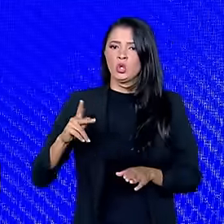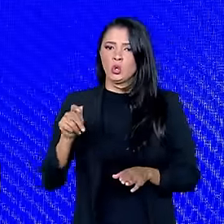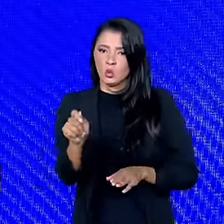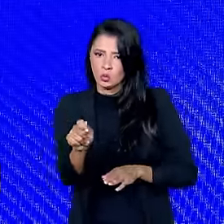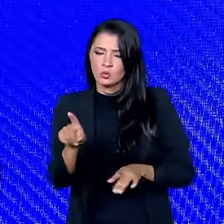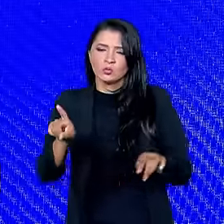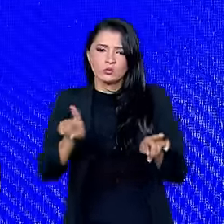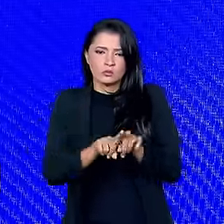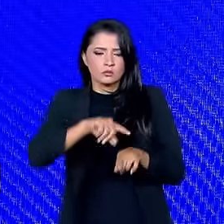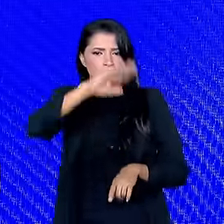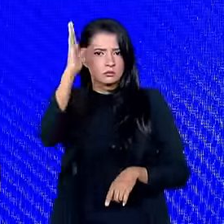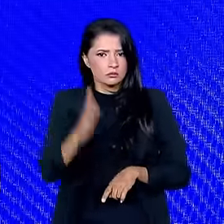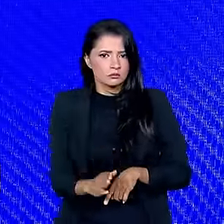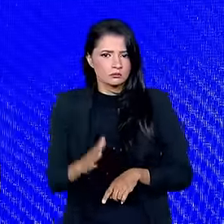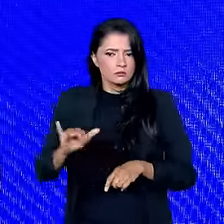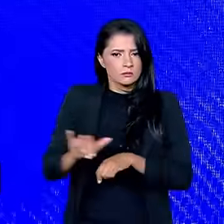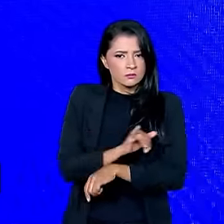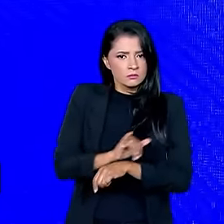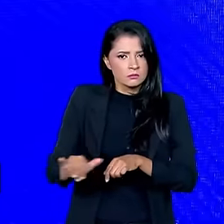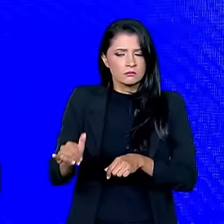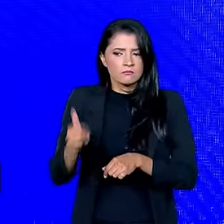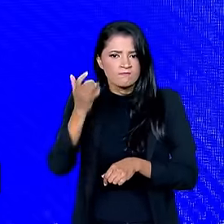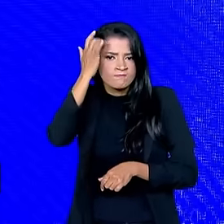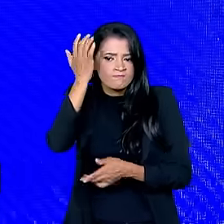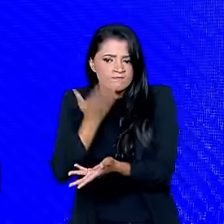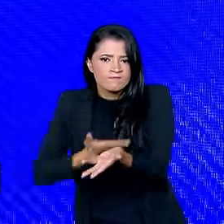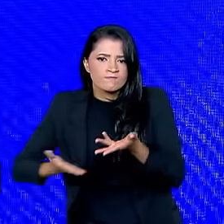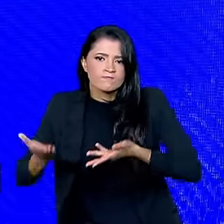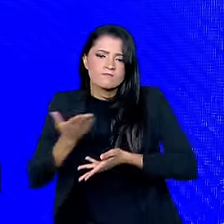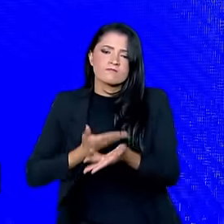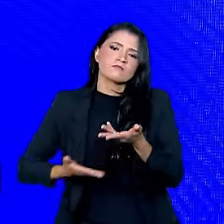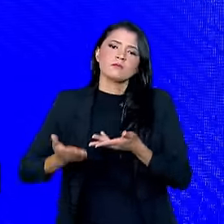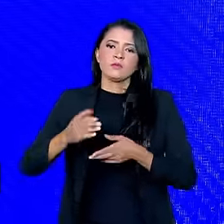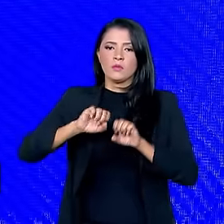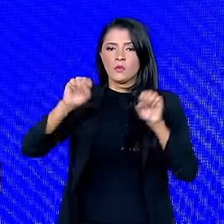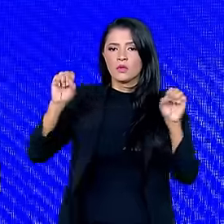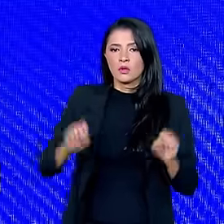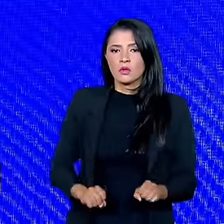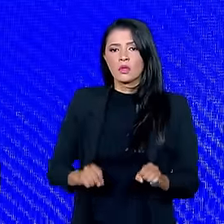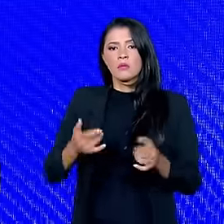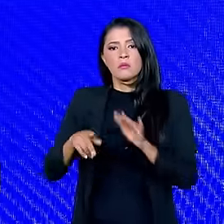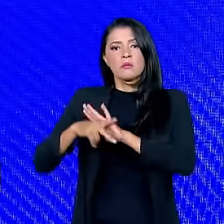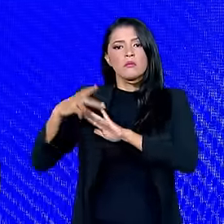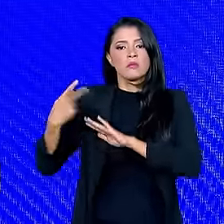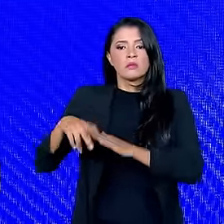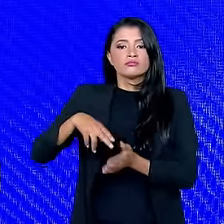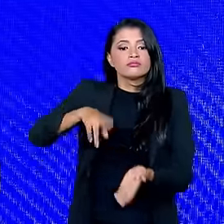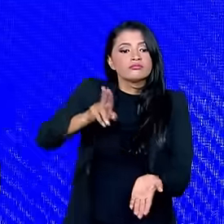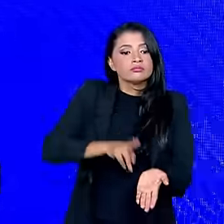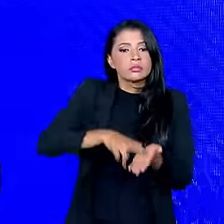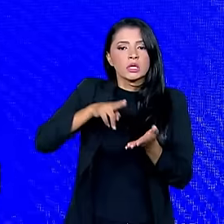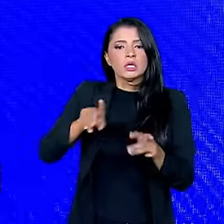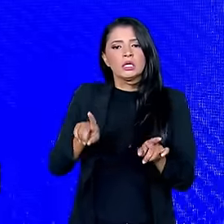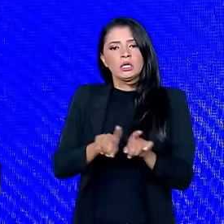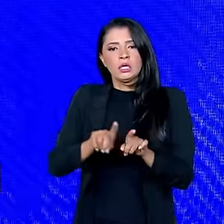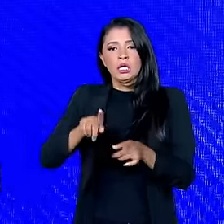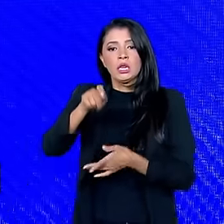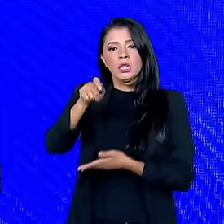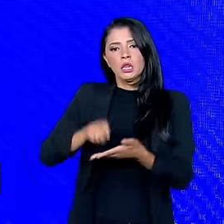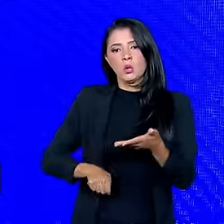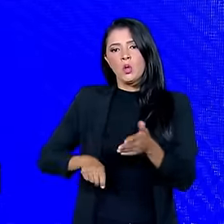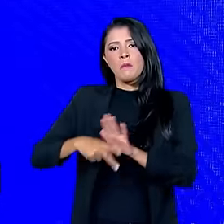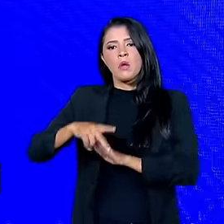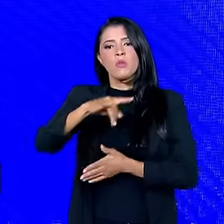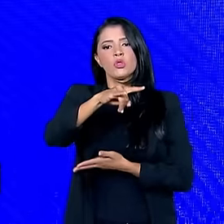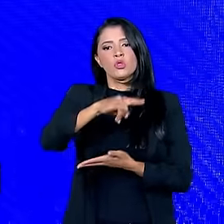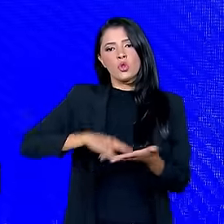de facilitação de comércio, como um sistema eletrônico de validação e assinatura de